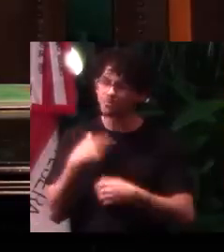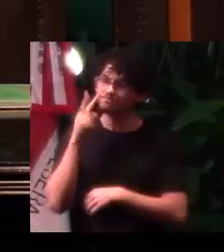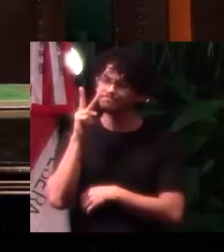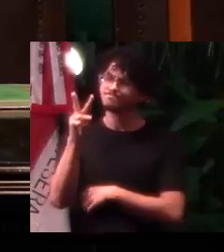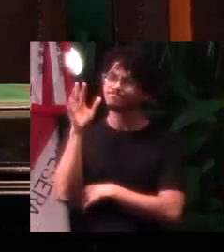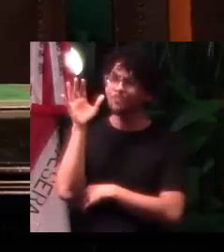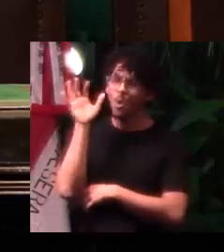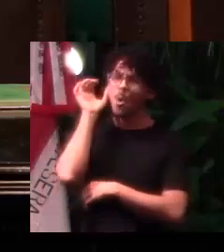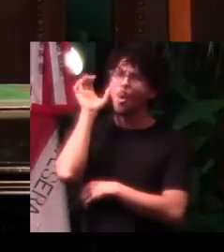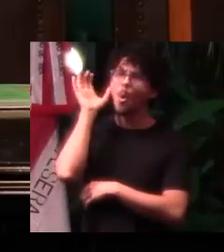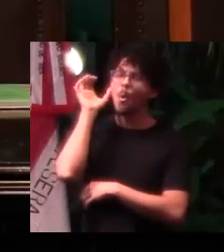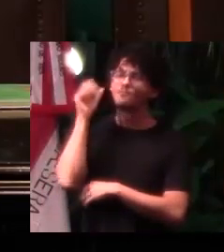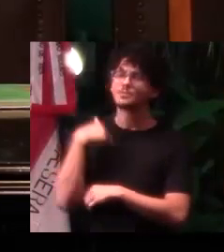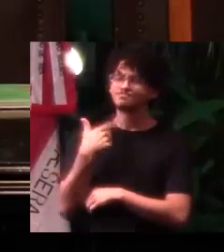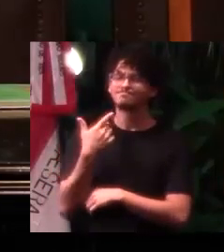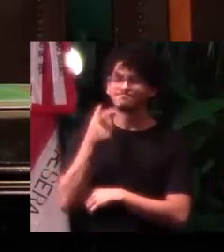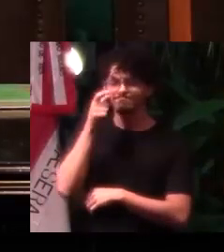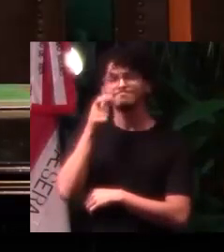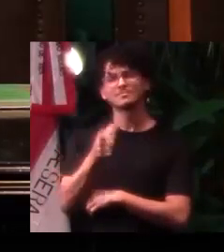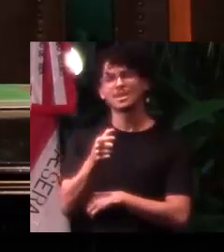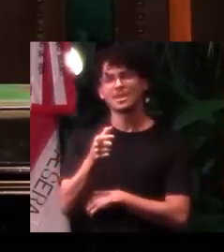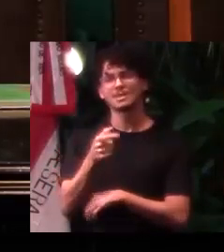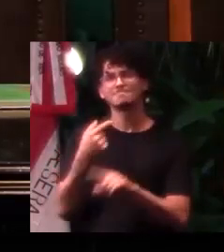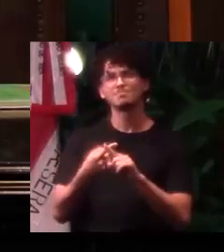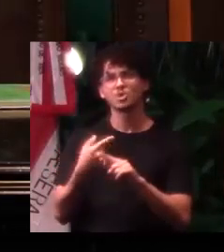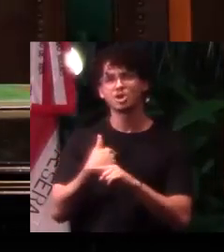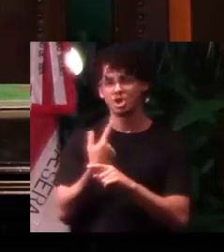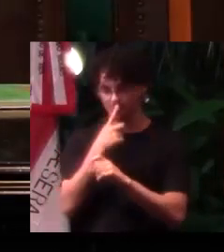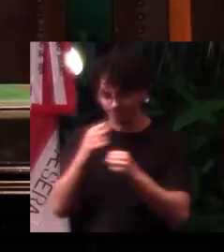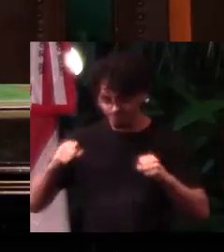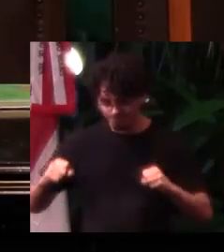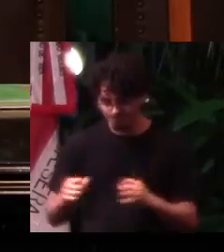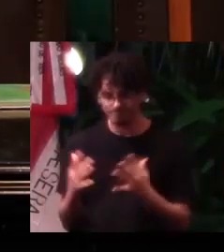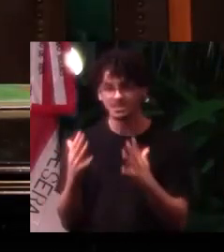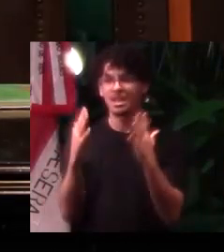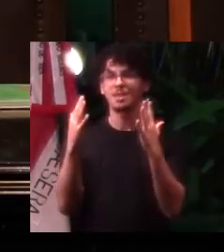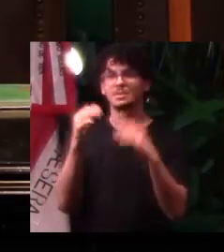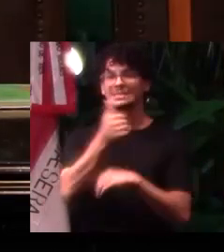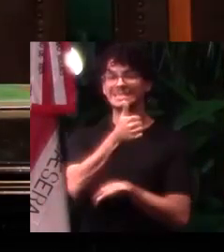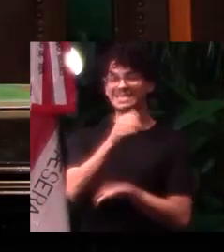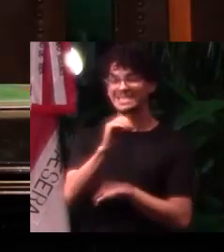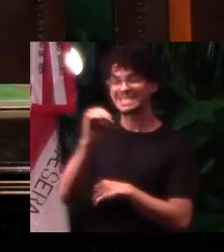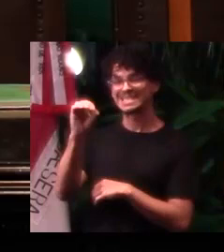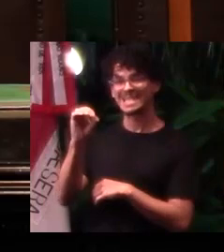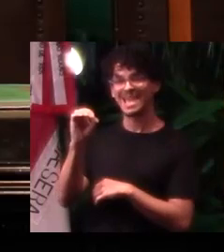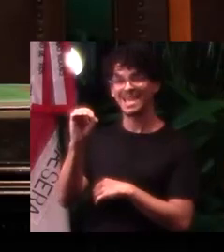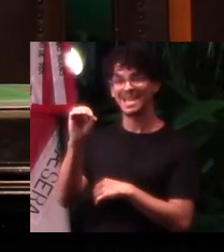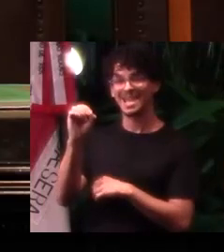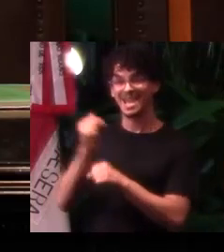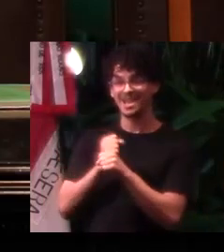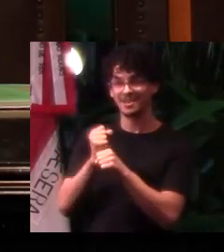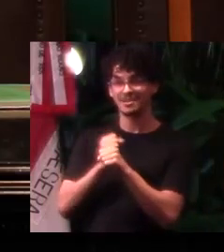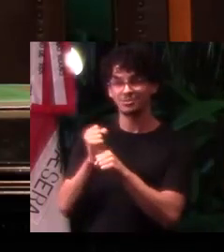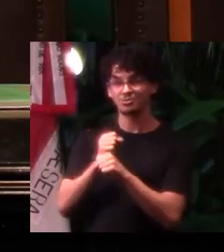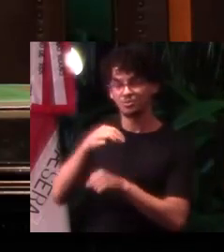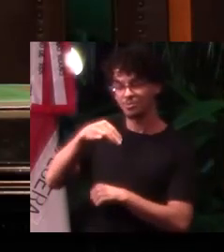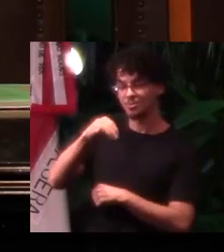achei muito interessante, porque estamos celebrando 100 anos, né, do modernismo.